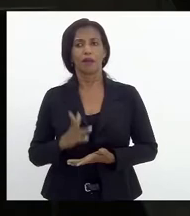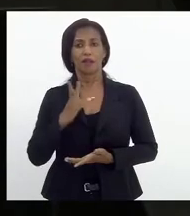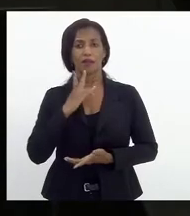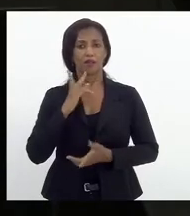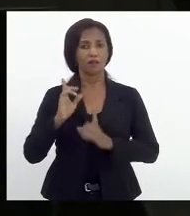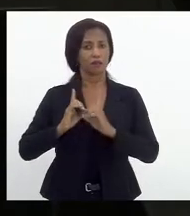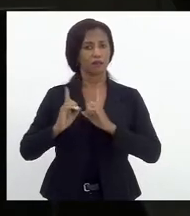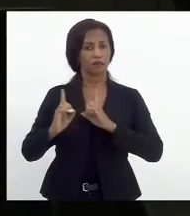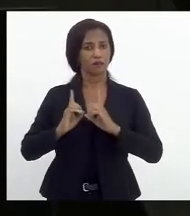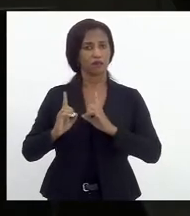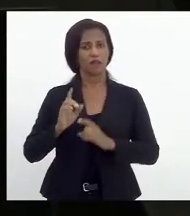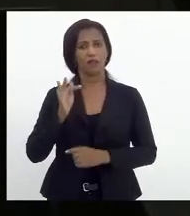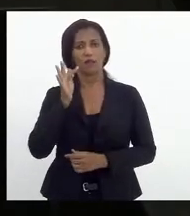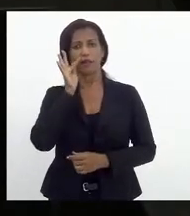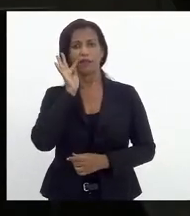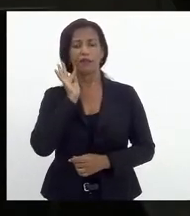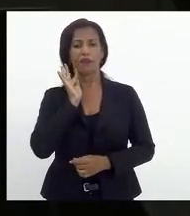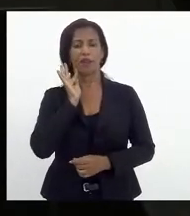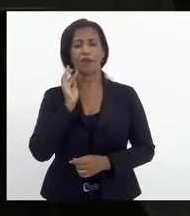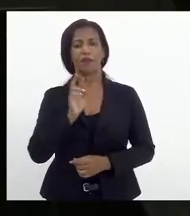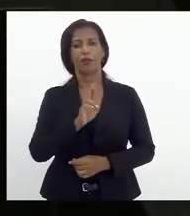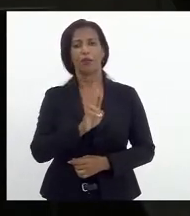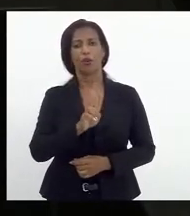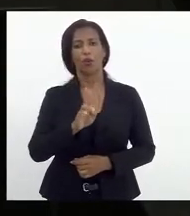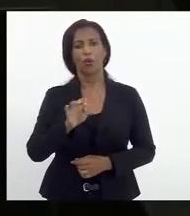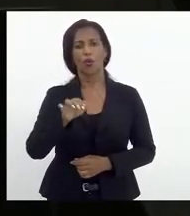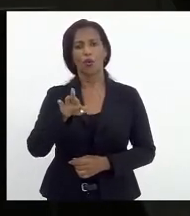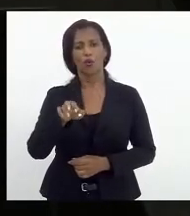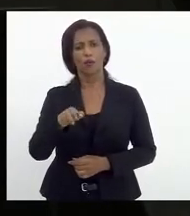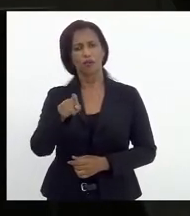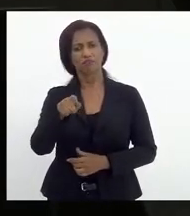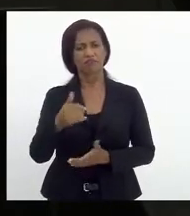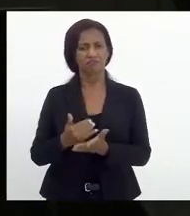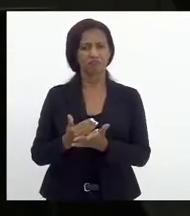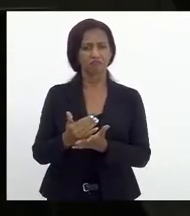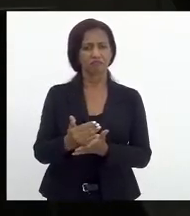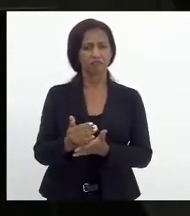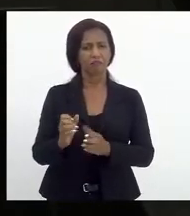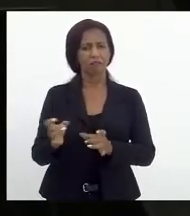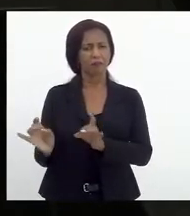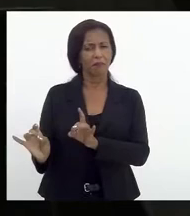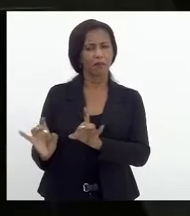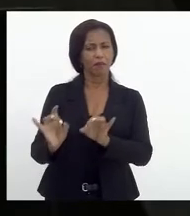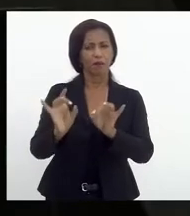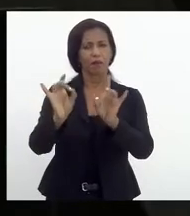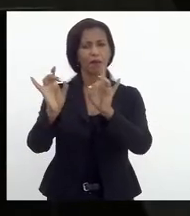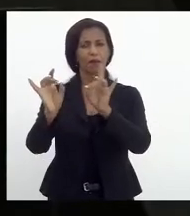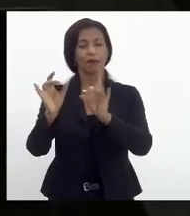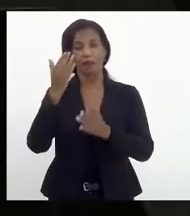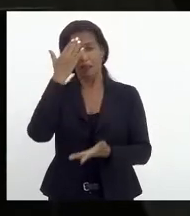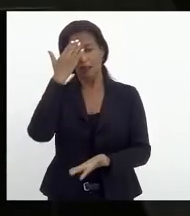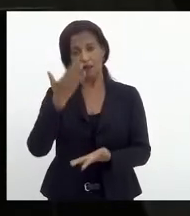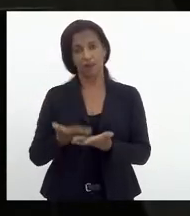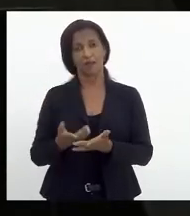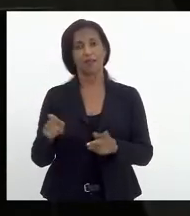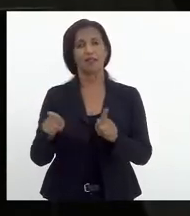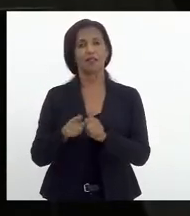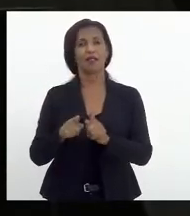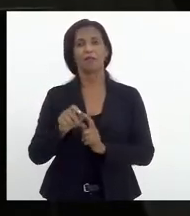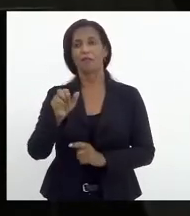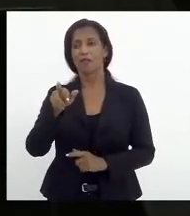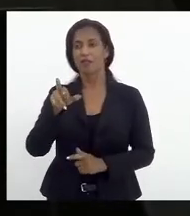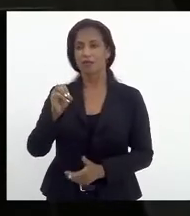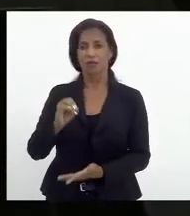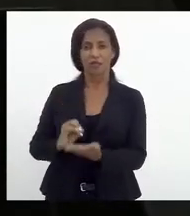debate, Flávio e Rubens, que vocês iniciaram trazendo elementos muito preciosos. E agradecer também ao deputado Sérgio